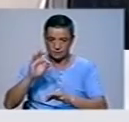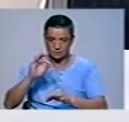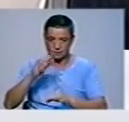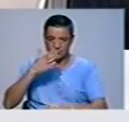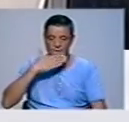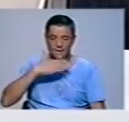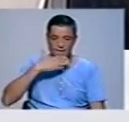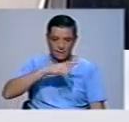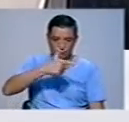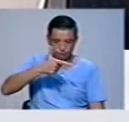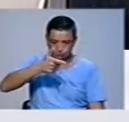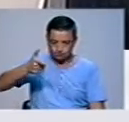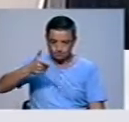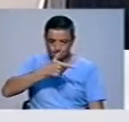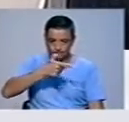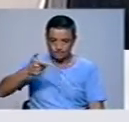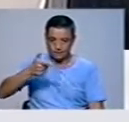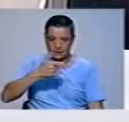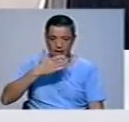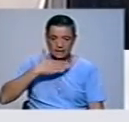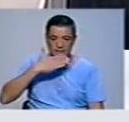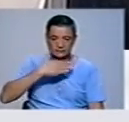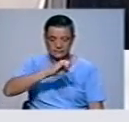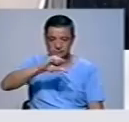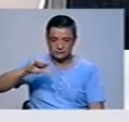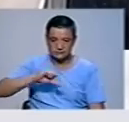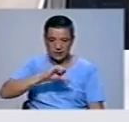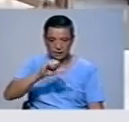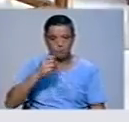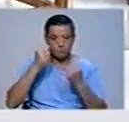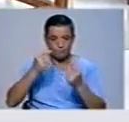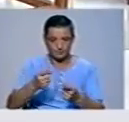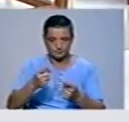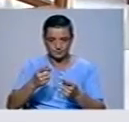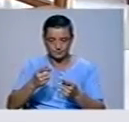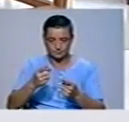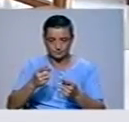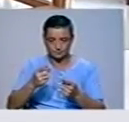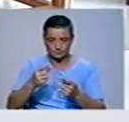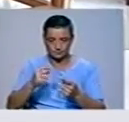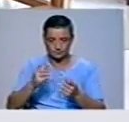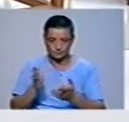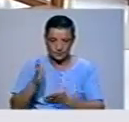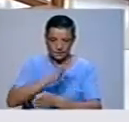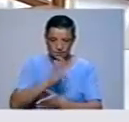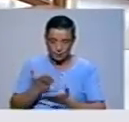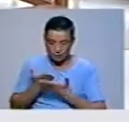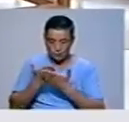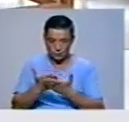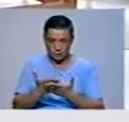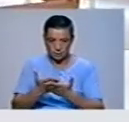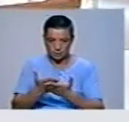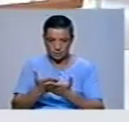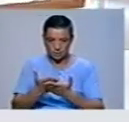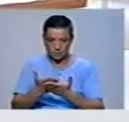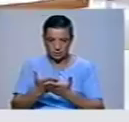azeite, há um azeite em spray, colocar um bocadinho de azeite em cima dos rissóis antes de os levar ao forno. Aí eles